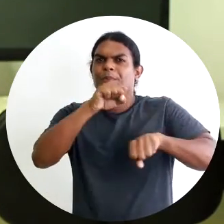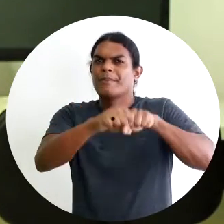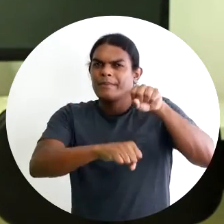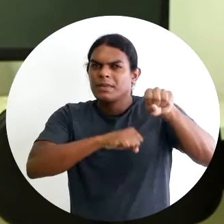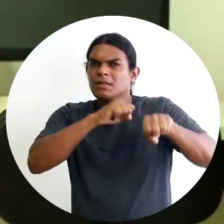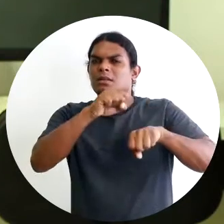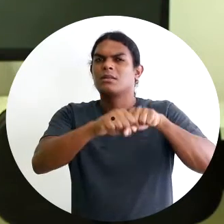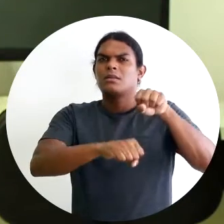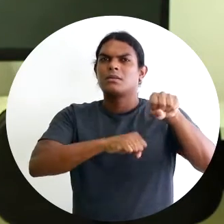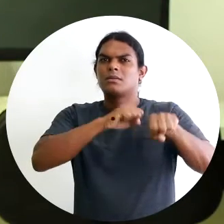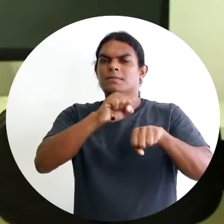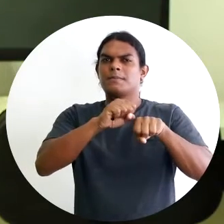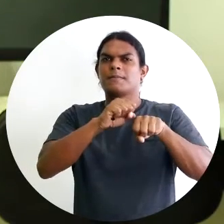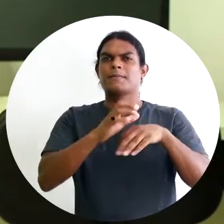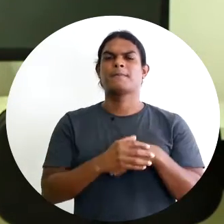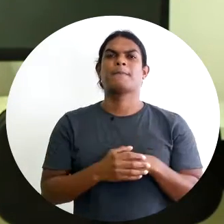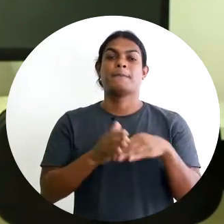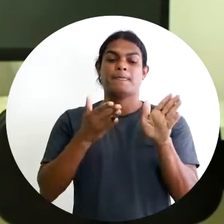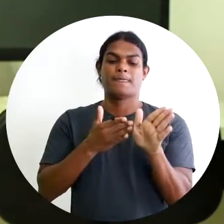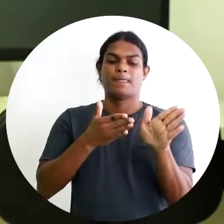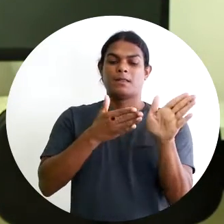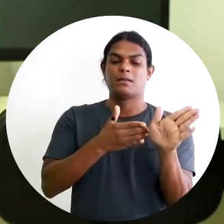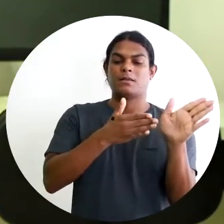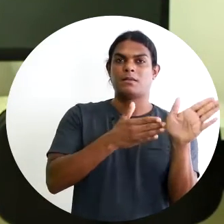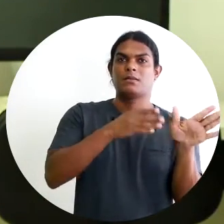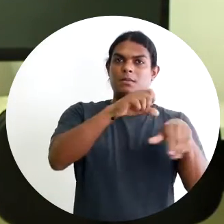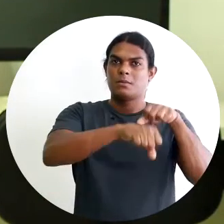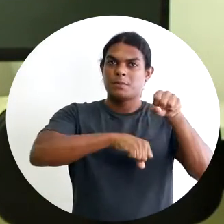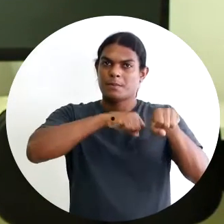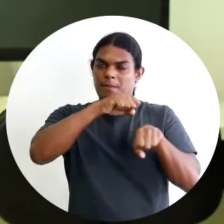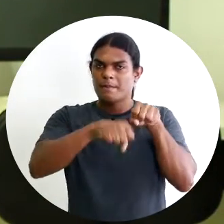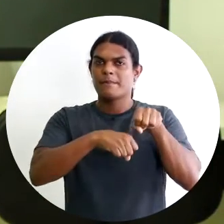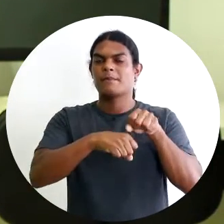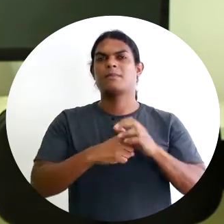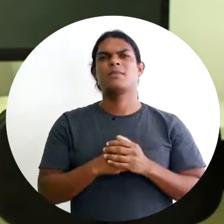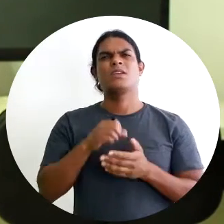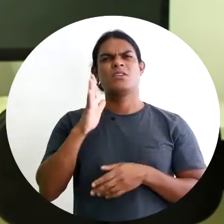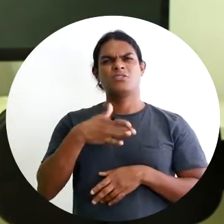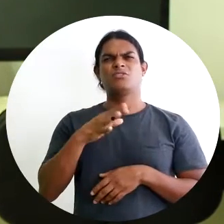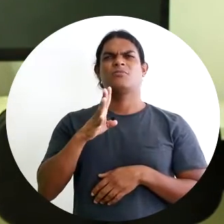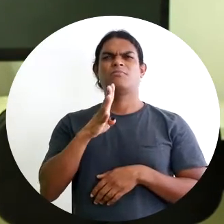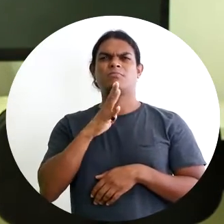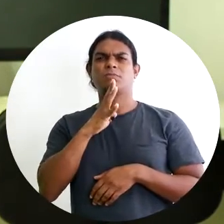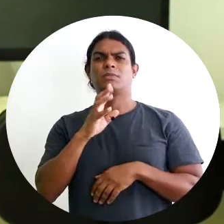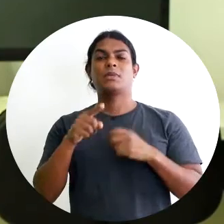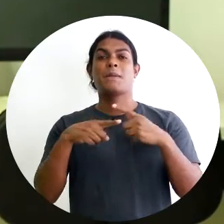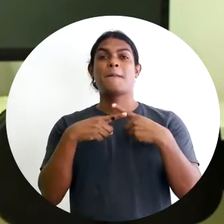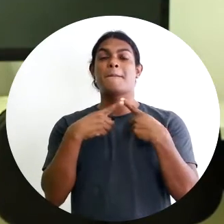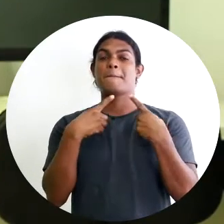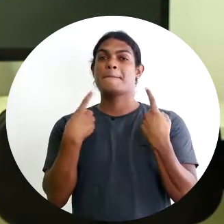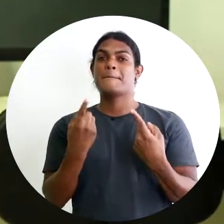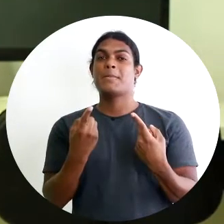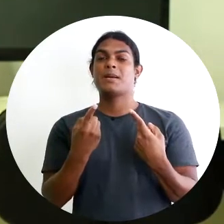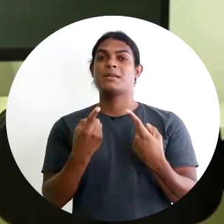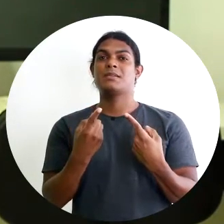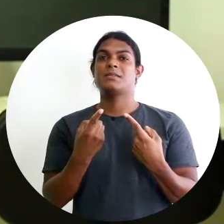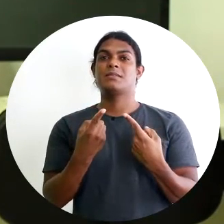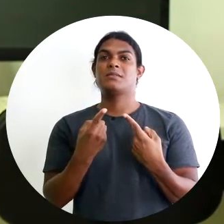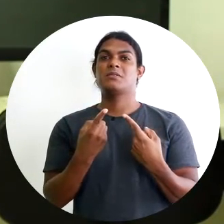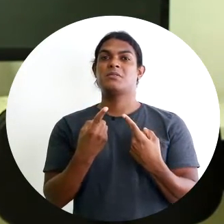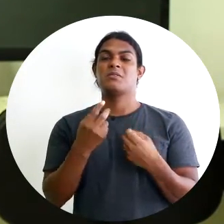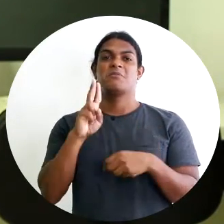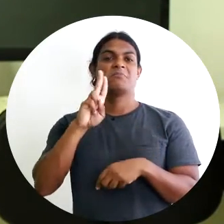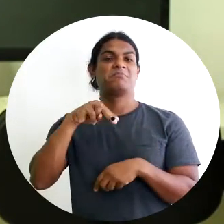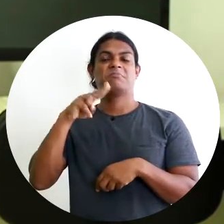dupla? E aí eu já tinha conhecido a bike dupla, mas eu não conhecia nessa perspectiva de levar a pessoa